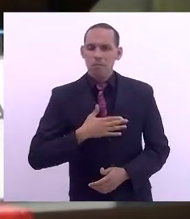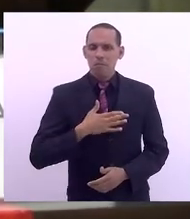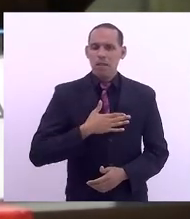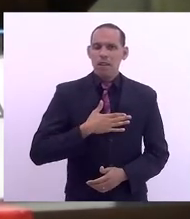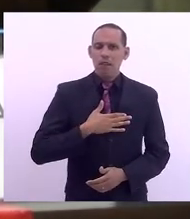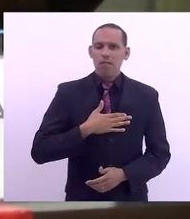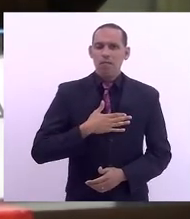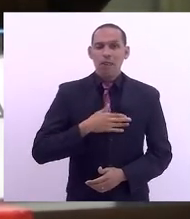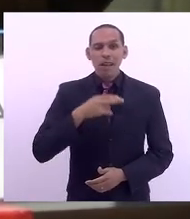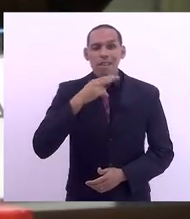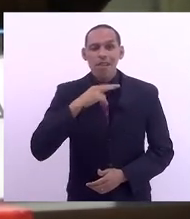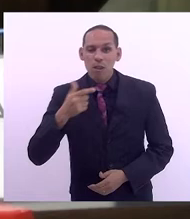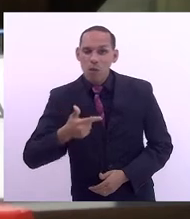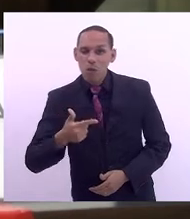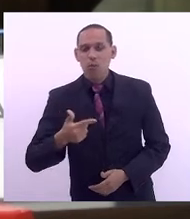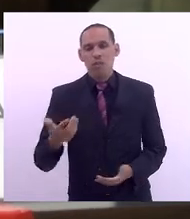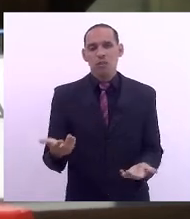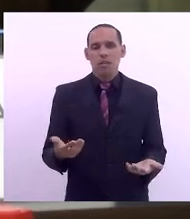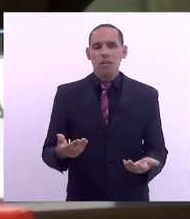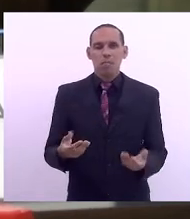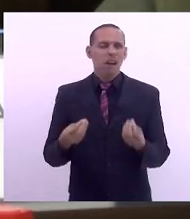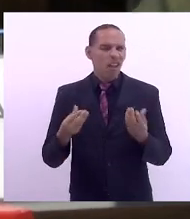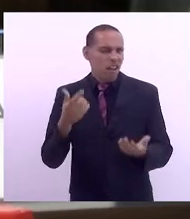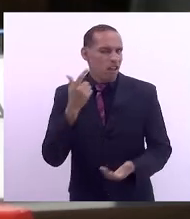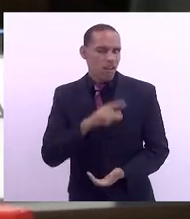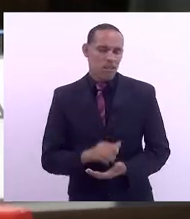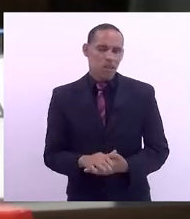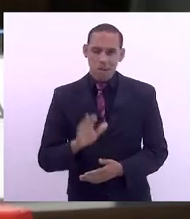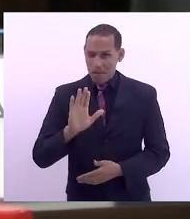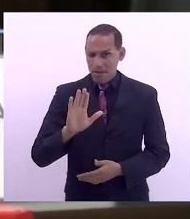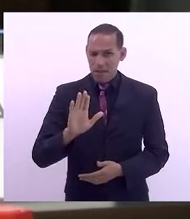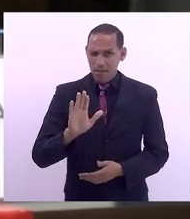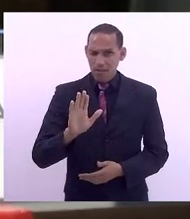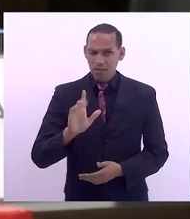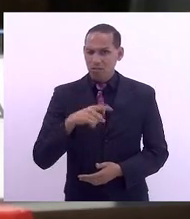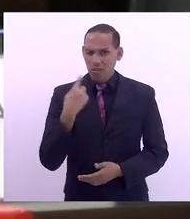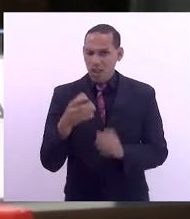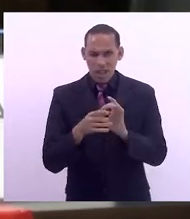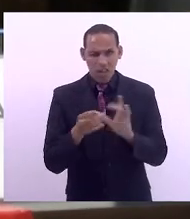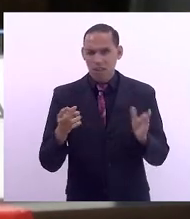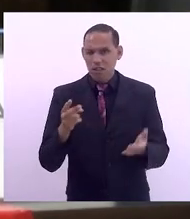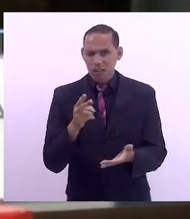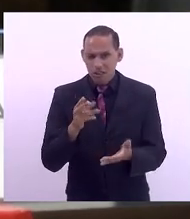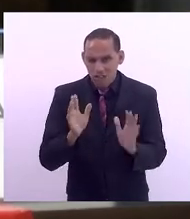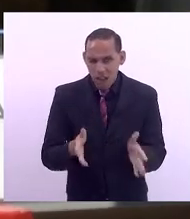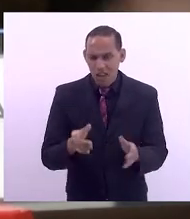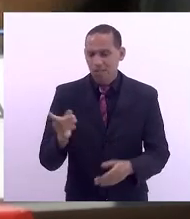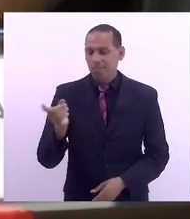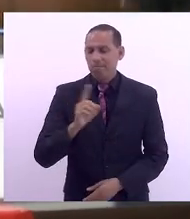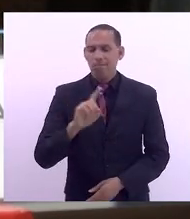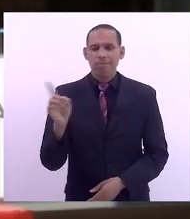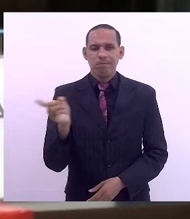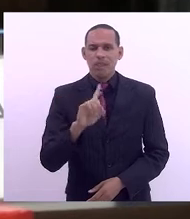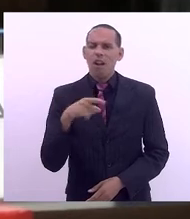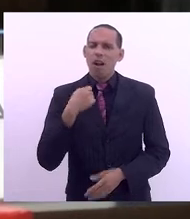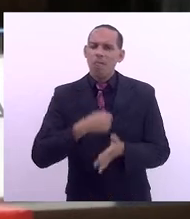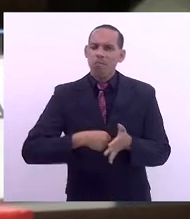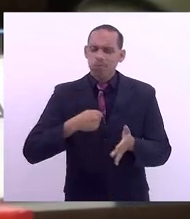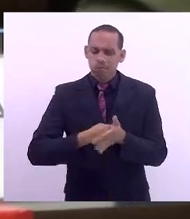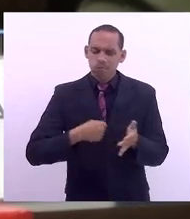meus bisnetos, para que de fato seja. Mas ainda não somos, ainda estamos lutando. É por isso que estamos